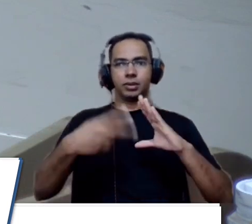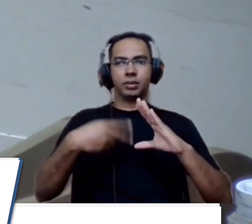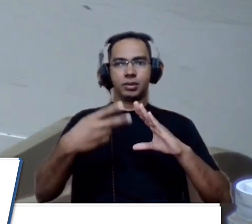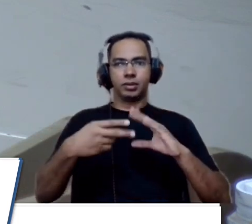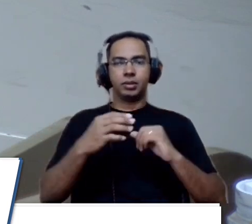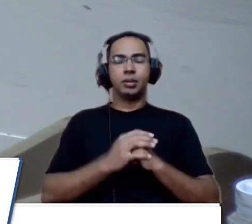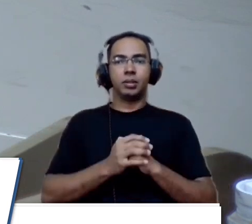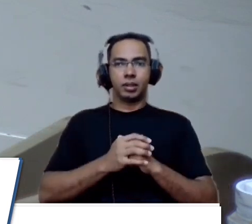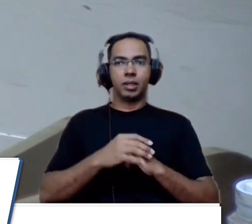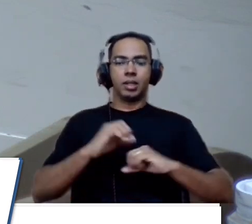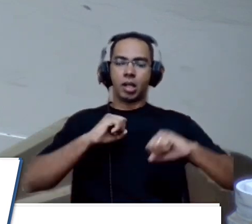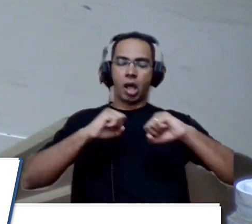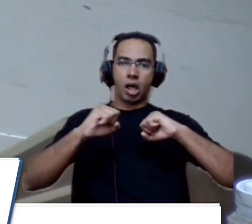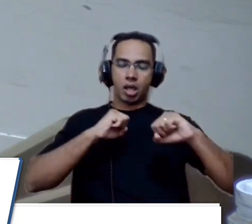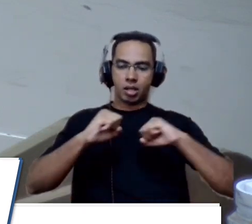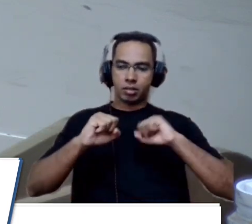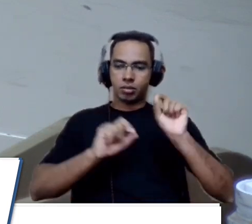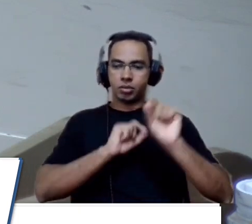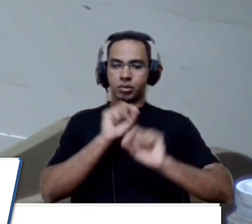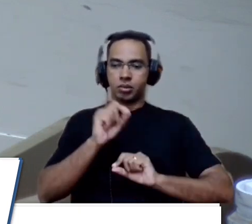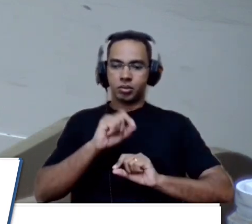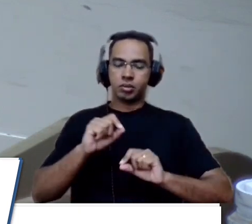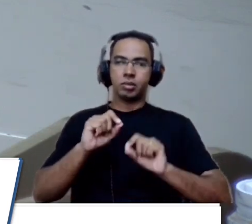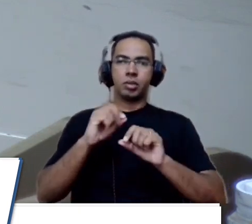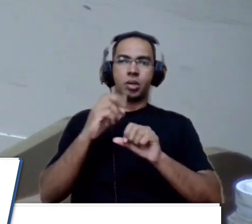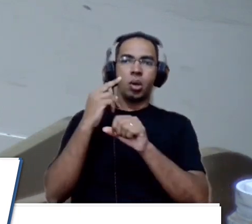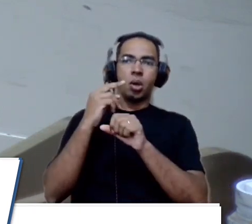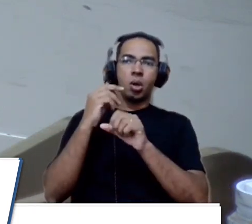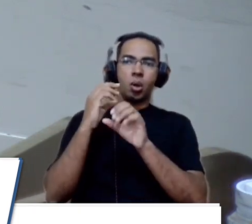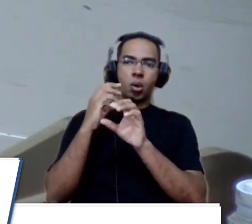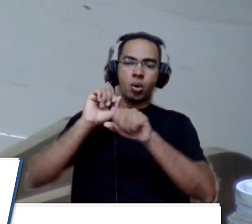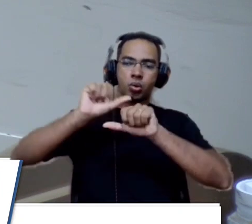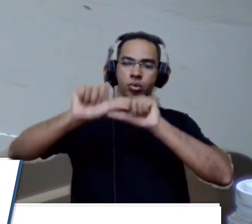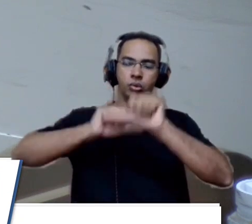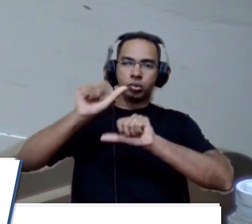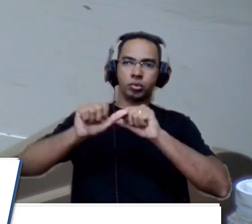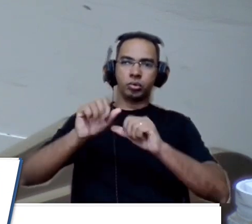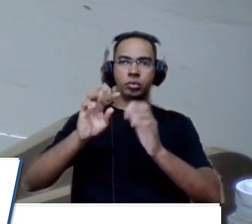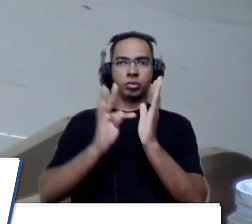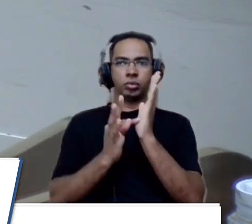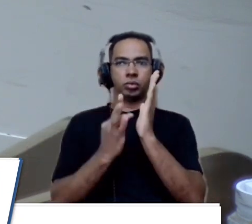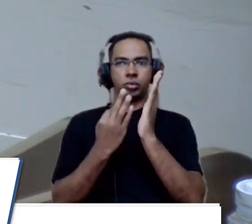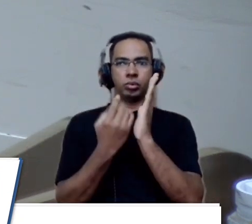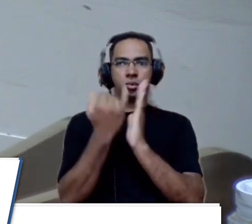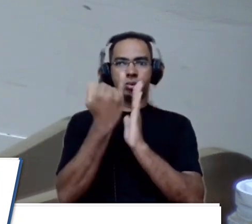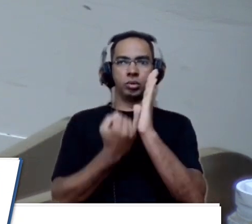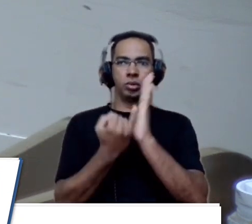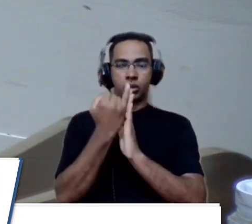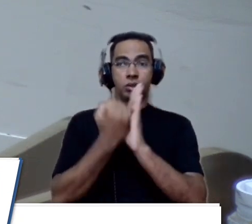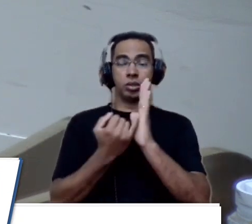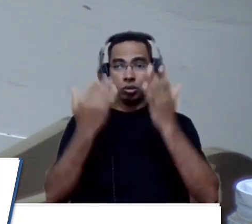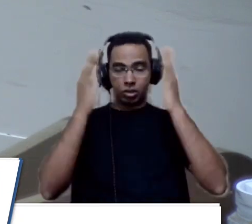esse debate sobre a reforma tributária. Eu só não entendi, Gerson.